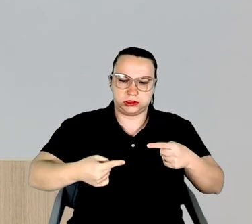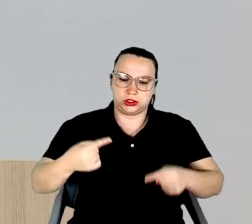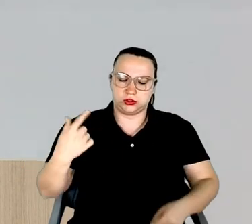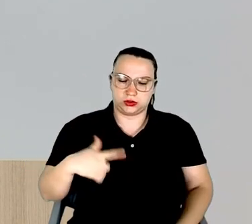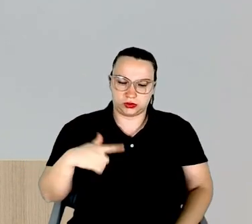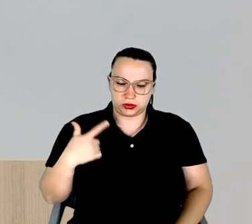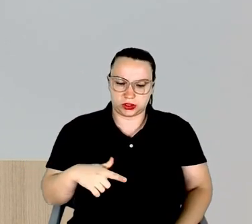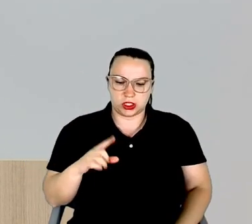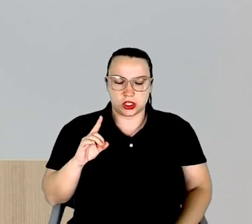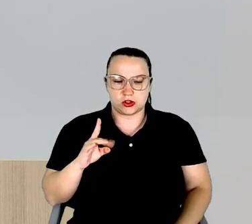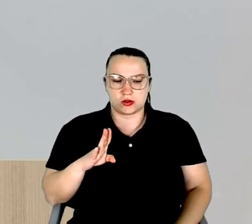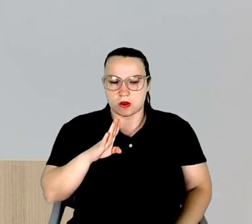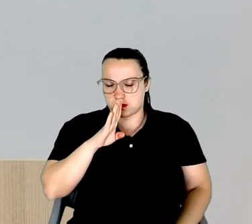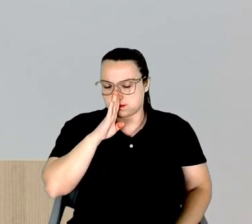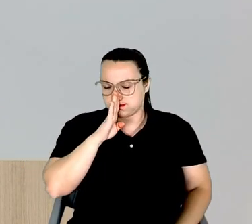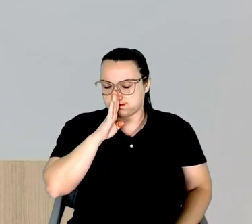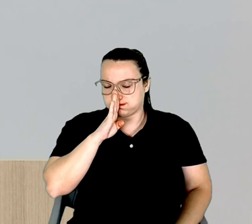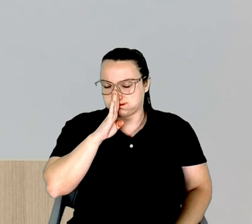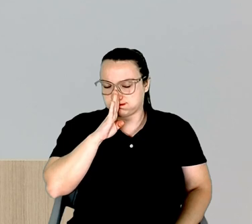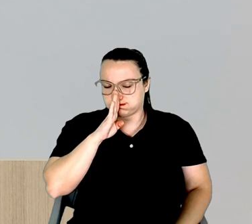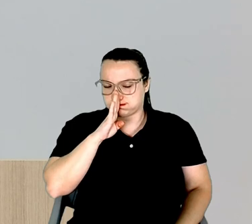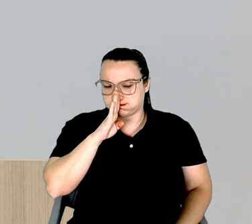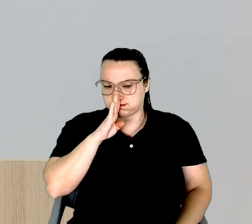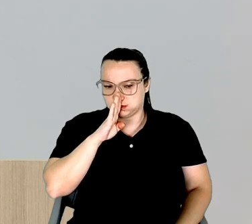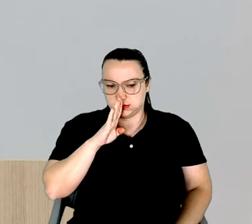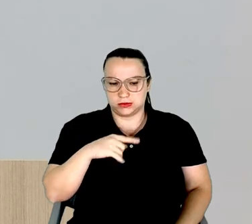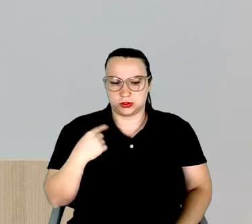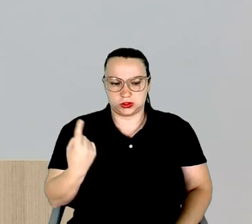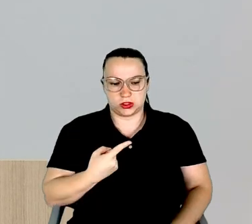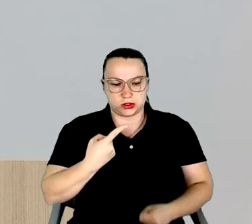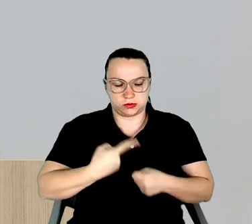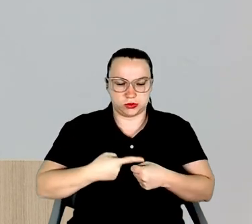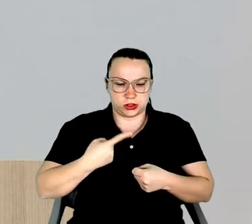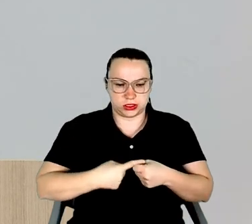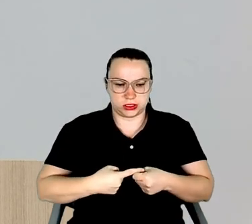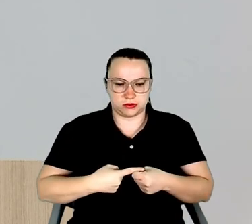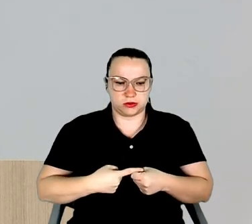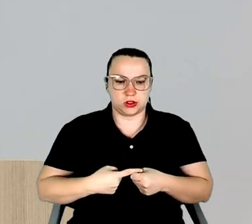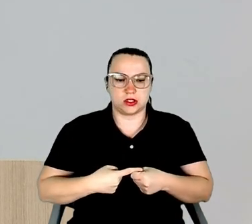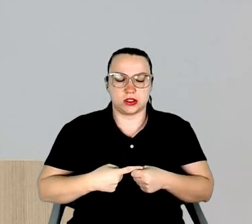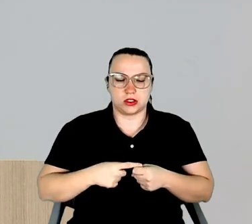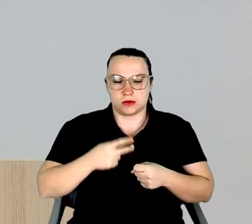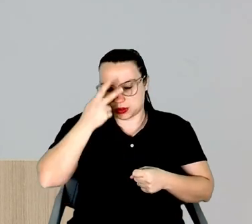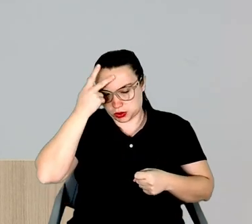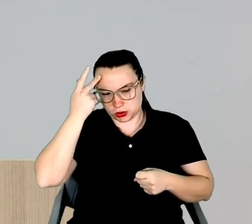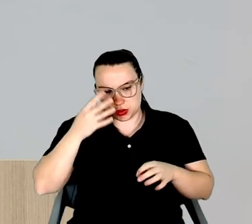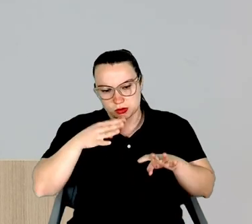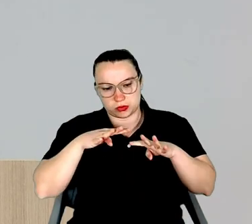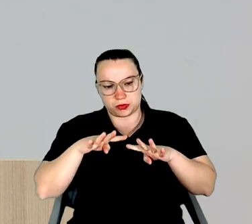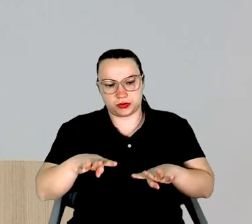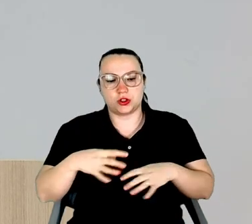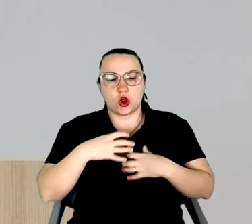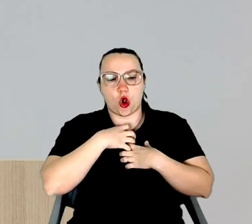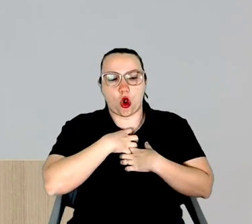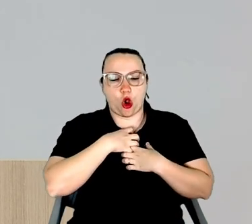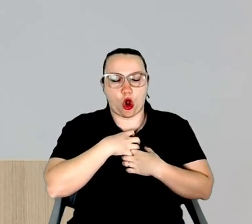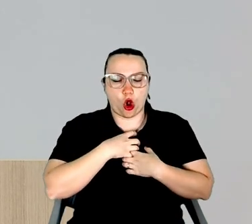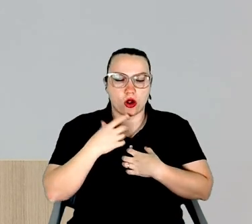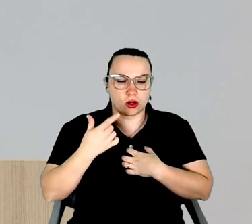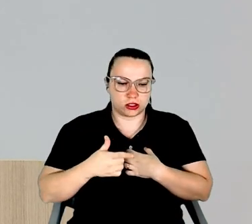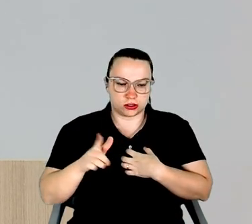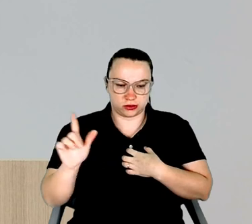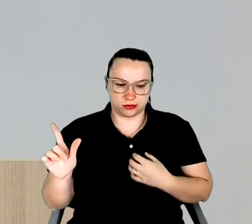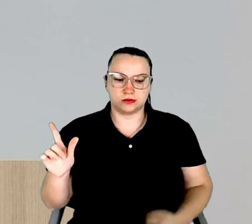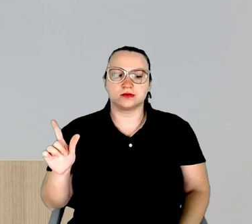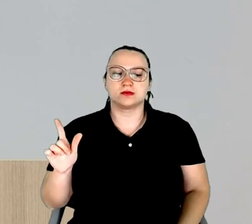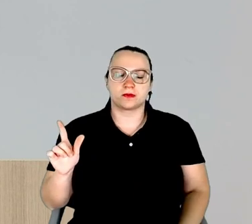o silêncio, para que o nosso município seja ouvido de uma outra forma e que realmente